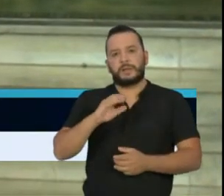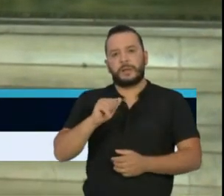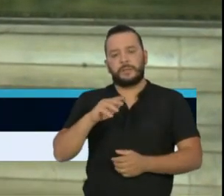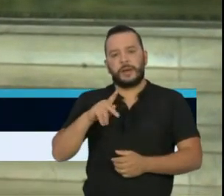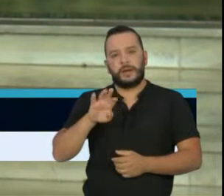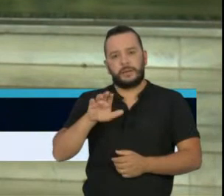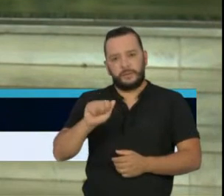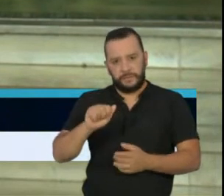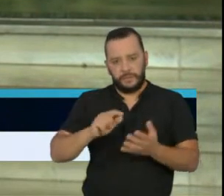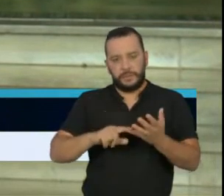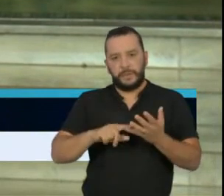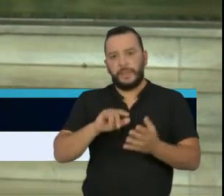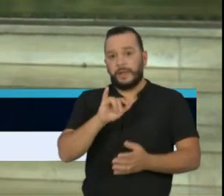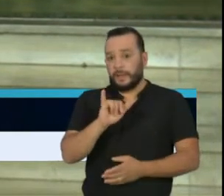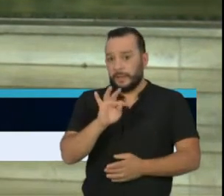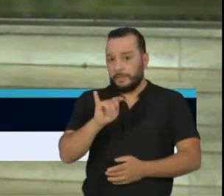com